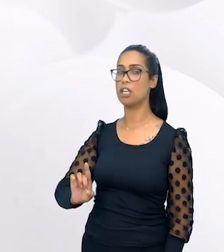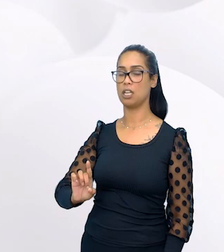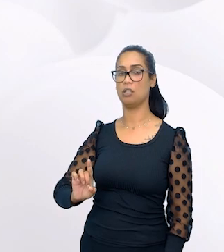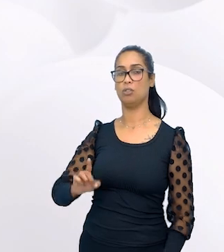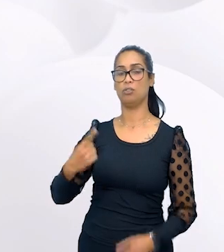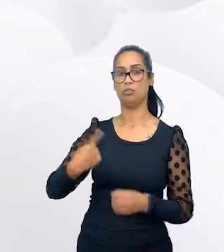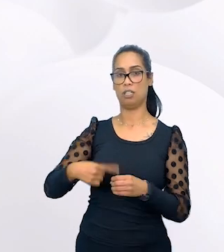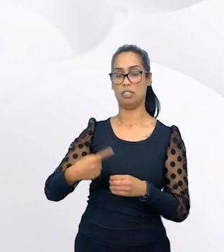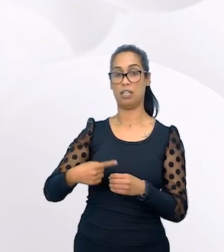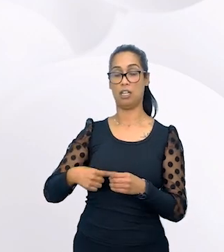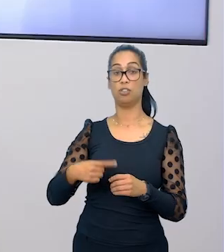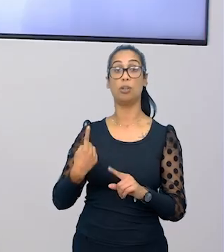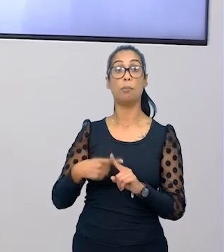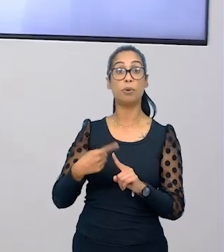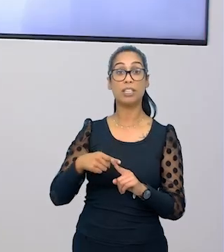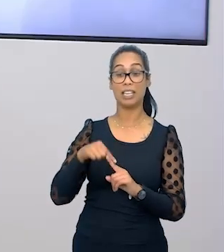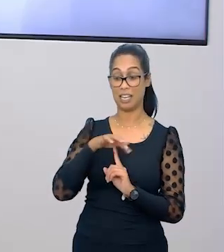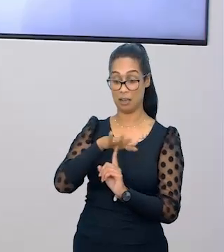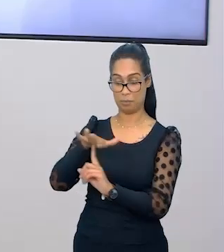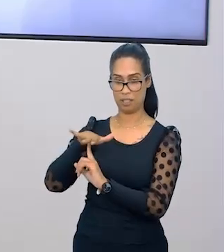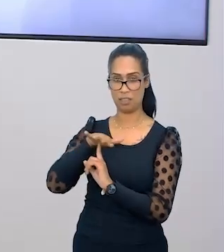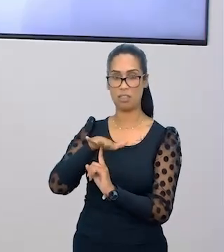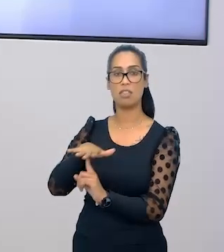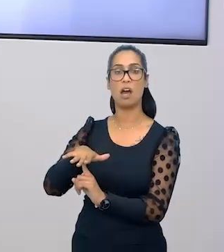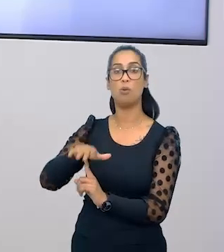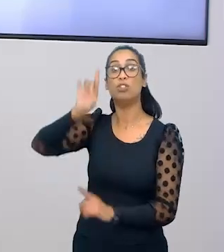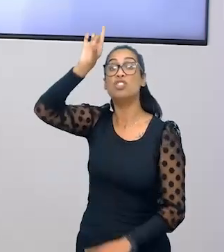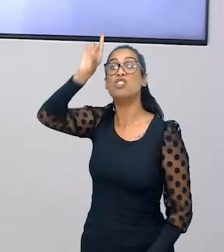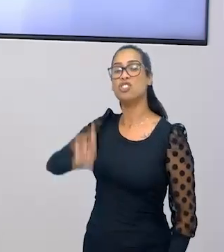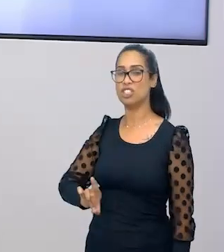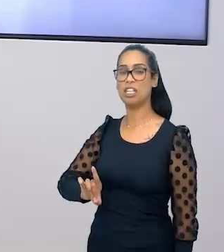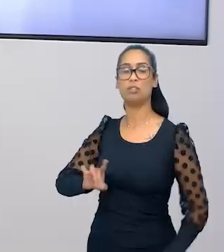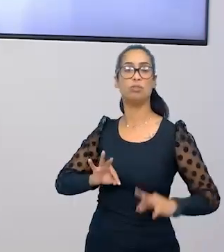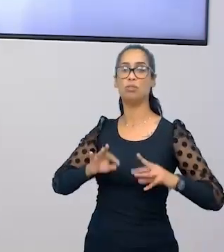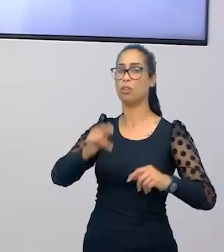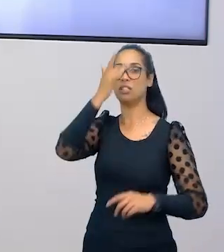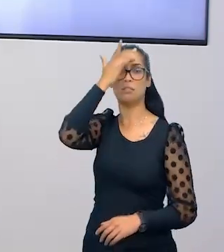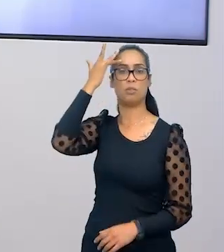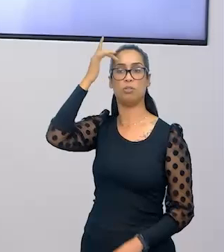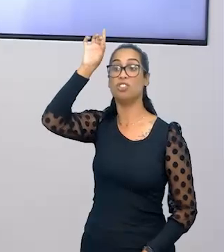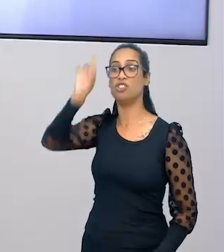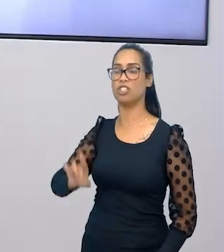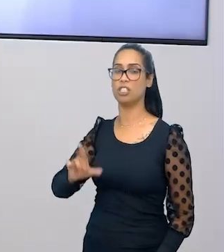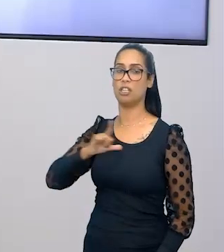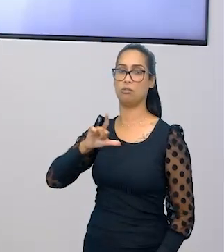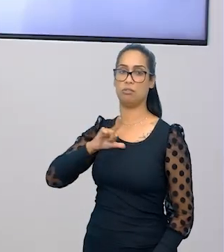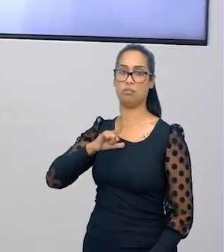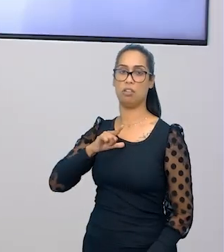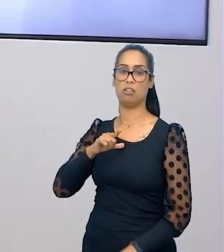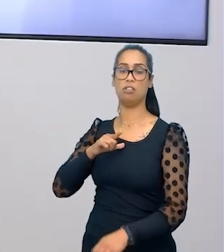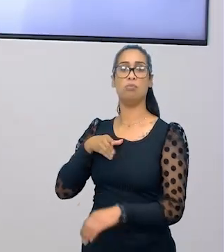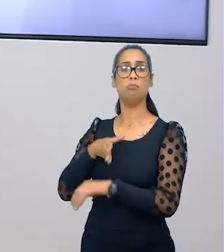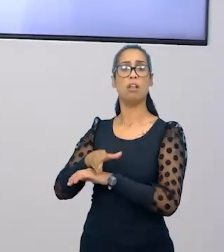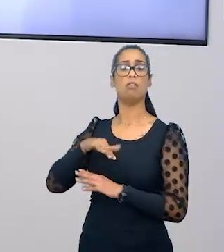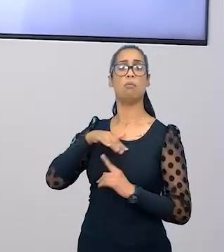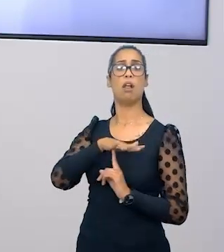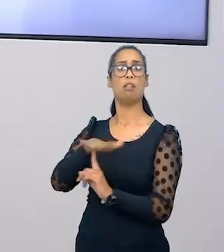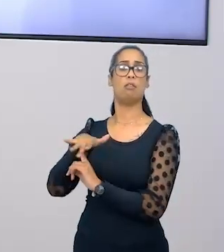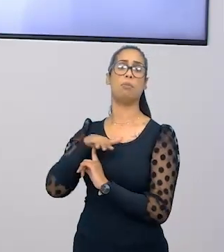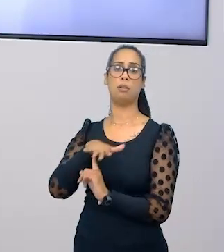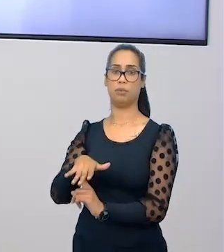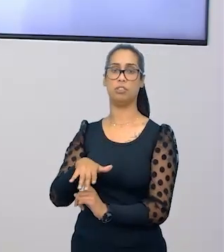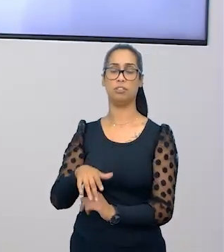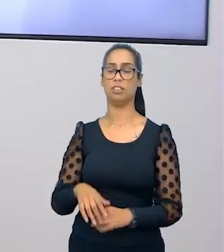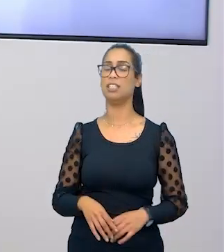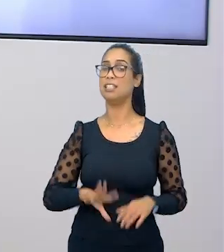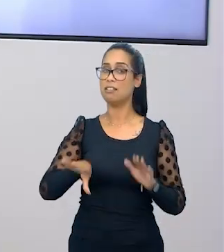na Constituição, no sentido de que todos têm o direito ao meio ambiente, né? E dentro das cidades tem essa questão